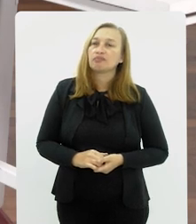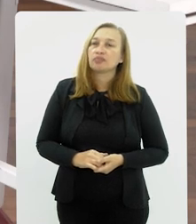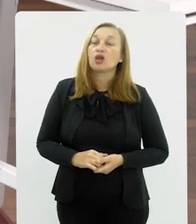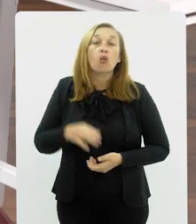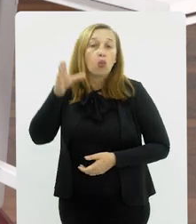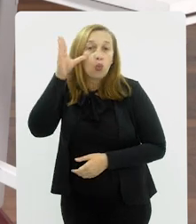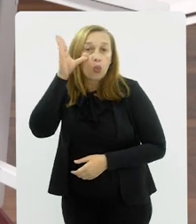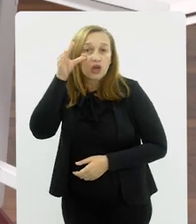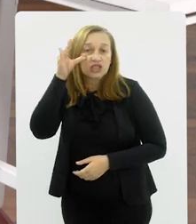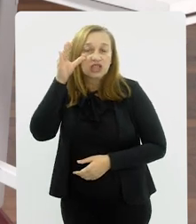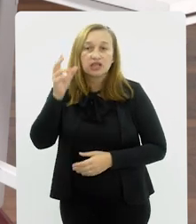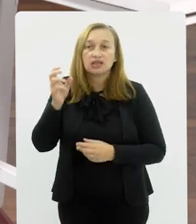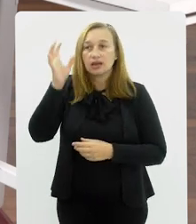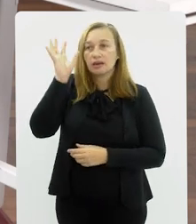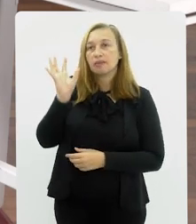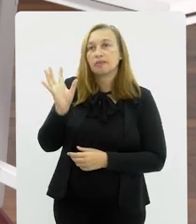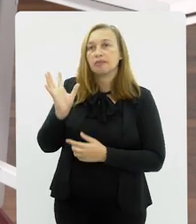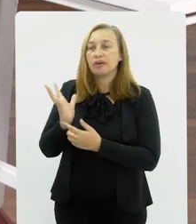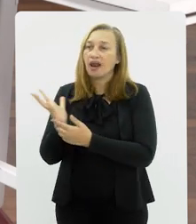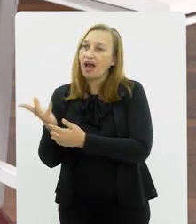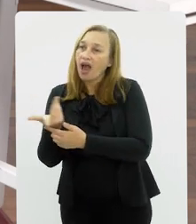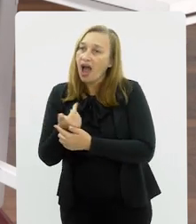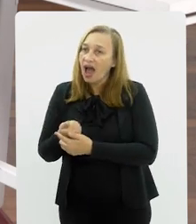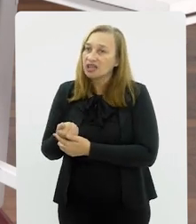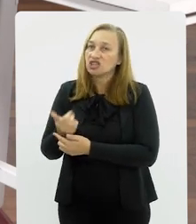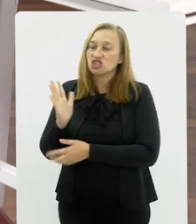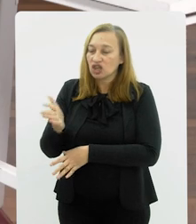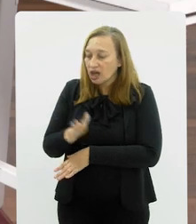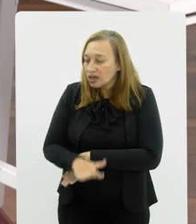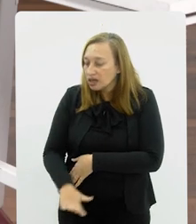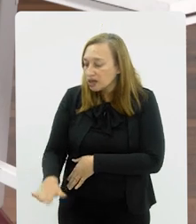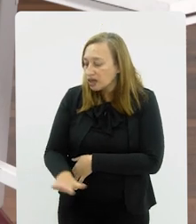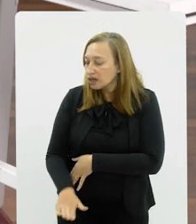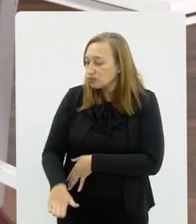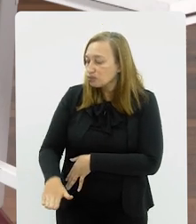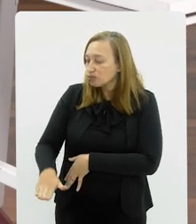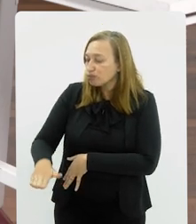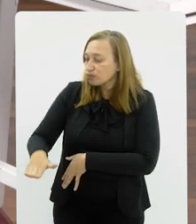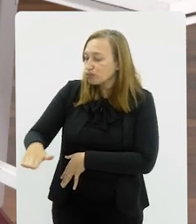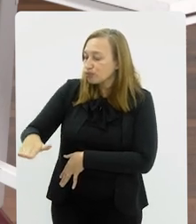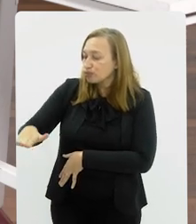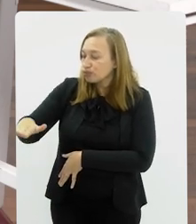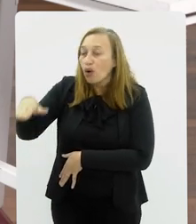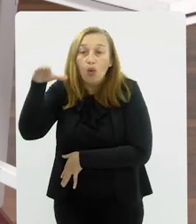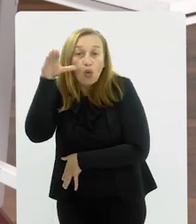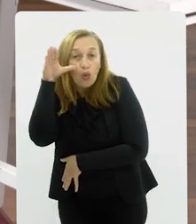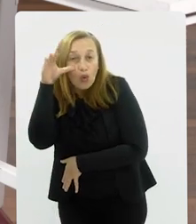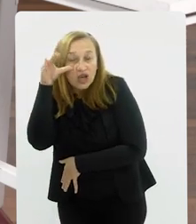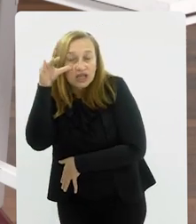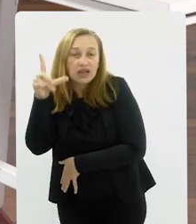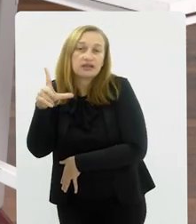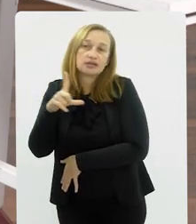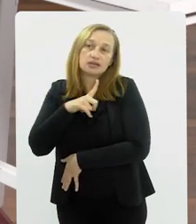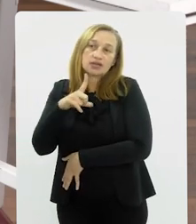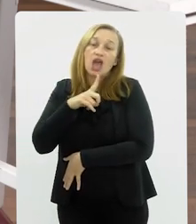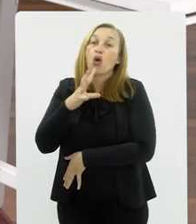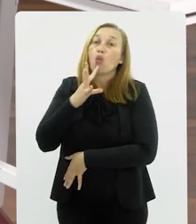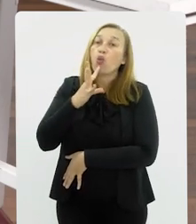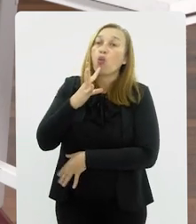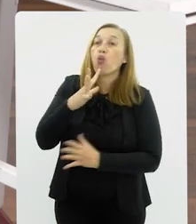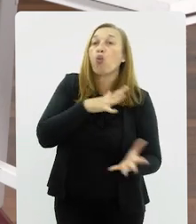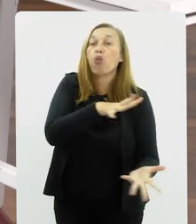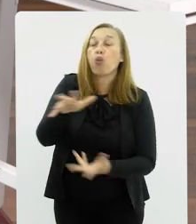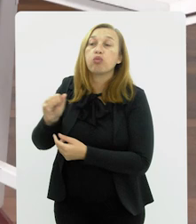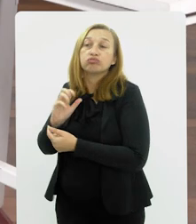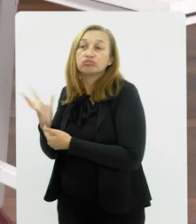fundar, né, um interesse pela arte. Né? É. Desde pequenininho, os meninos já estão ali em volta, os meninos e as meninas,